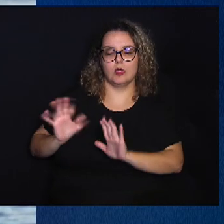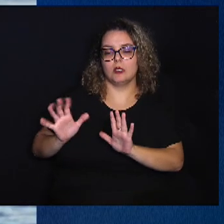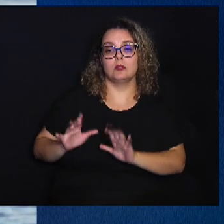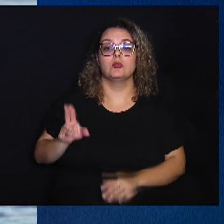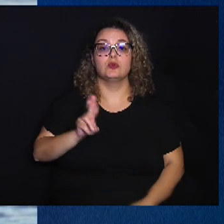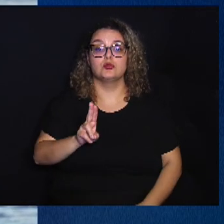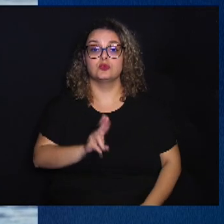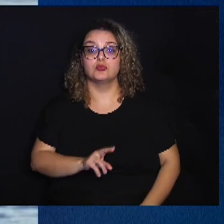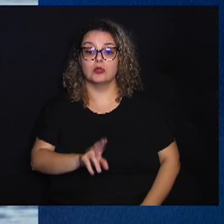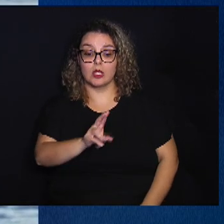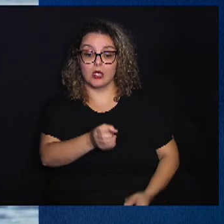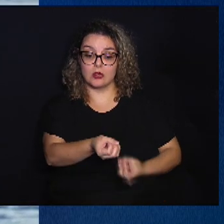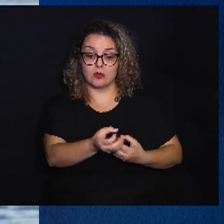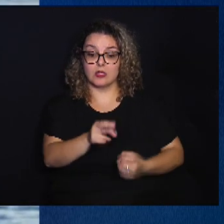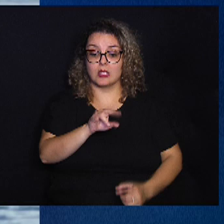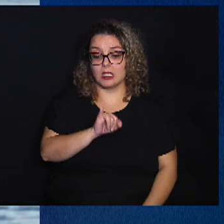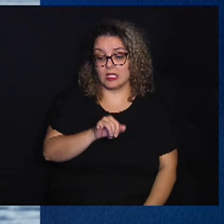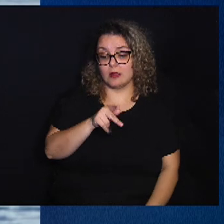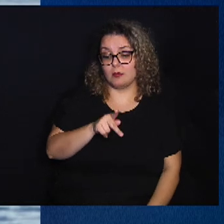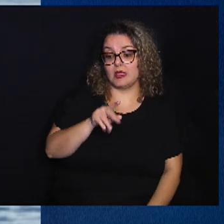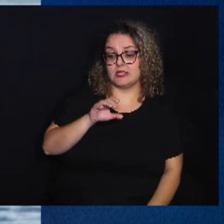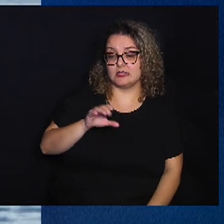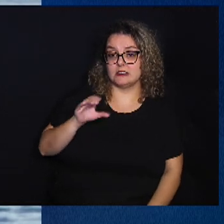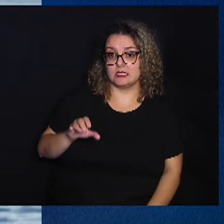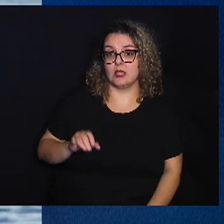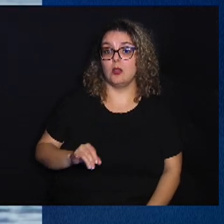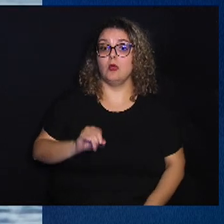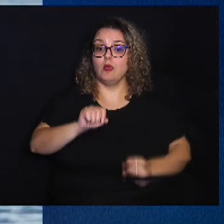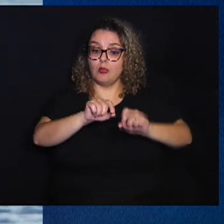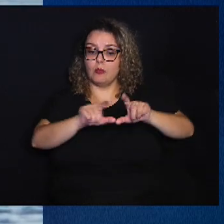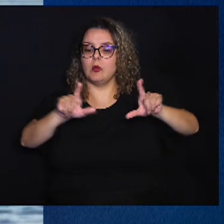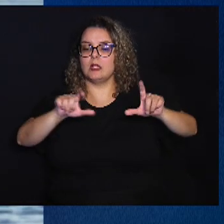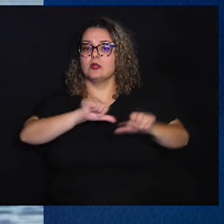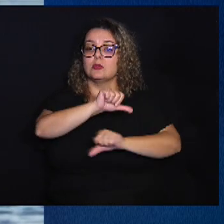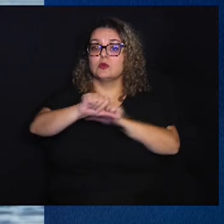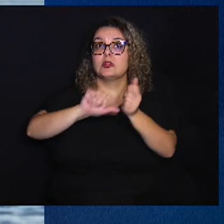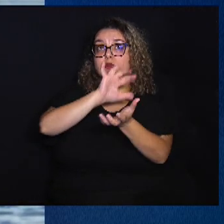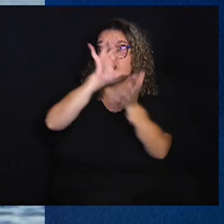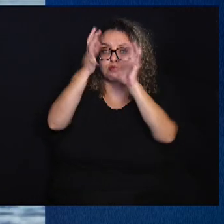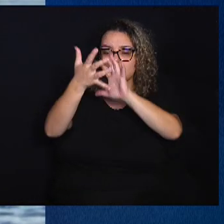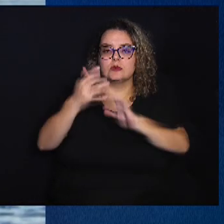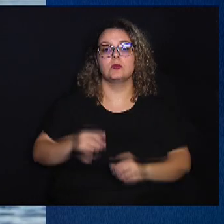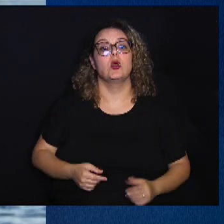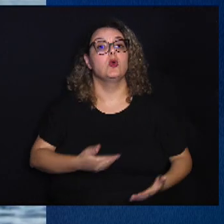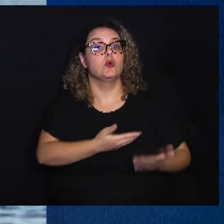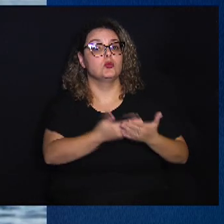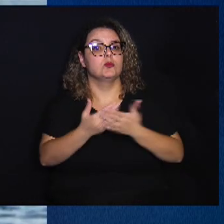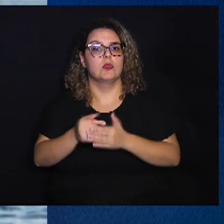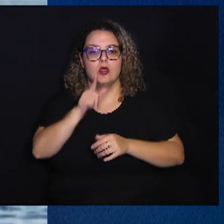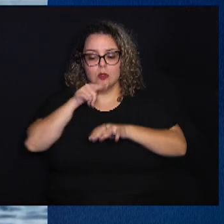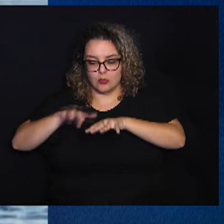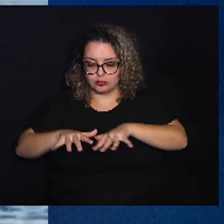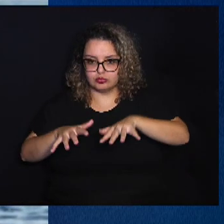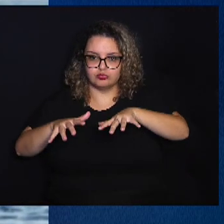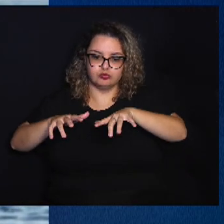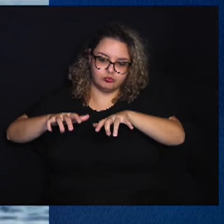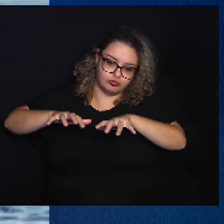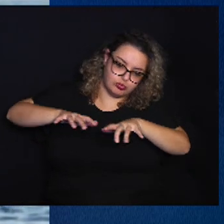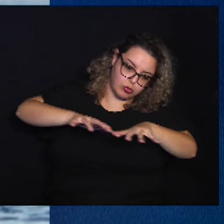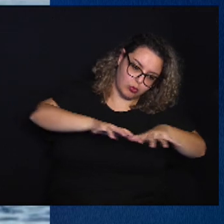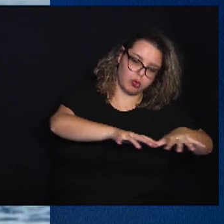do IPCC, o painel intergovernamental sobre mudança do clima. Os estudos apontam que a maré pode invadir terras ocupadas